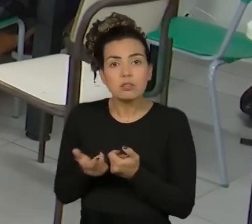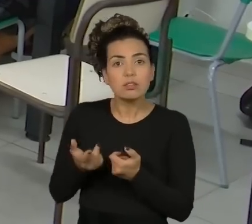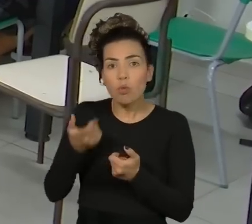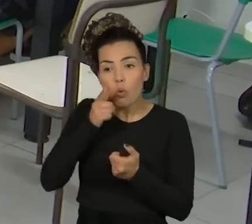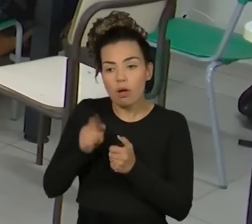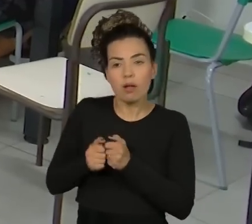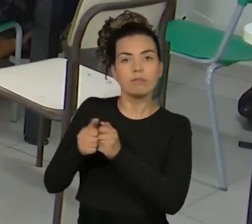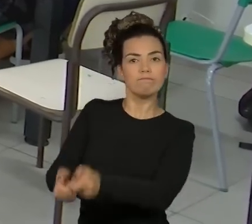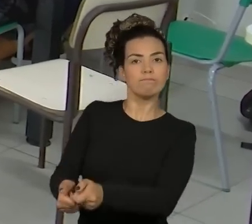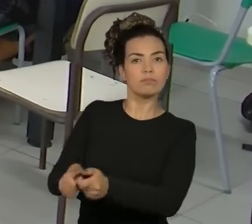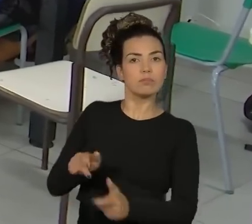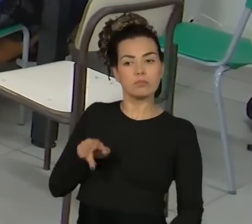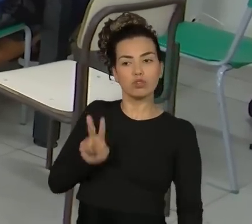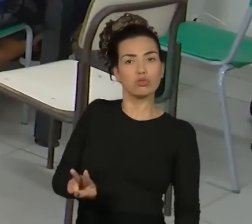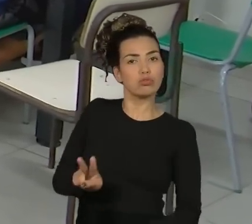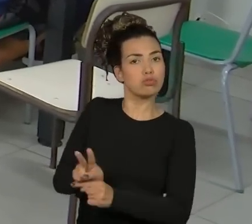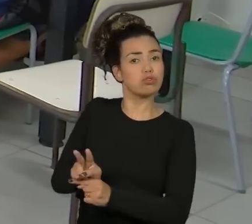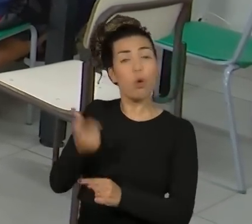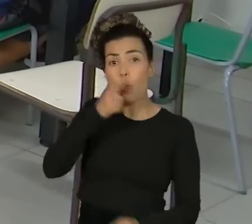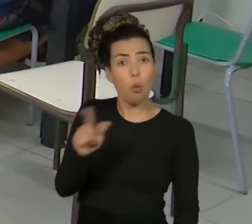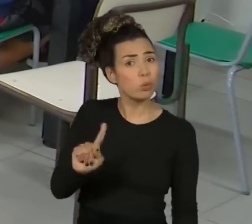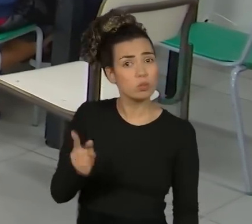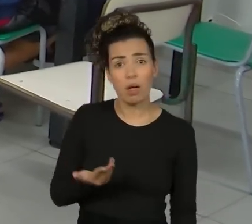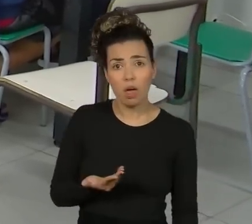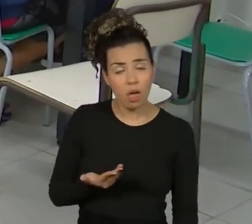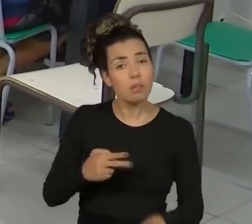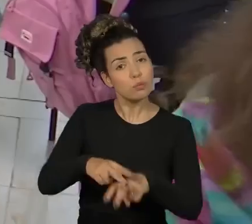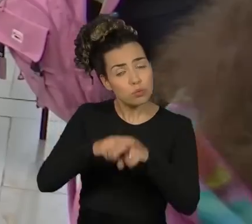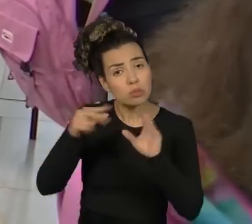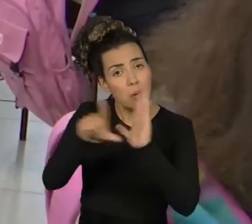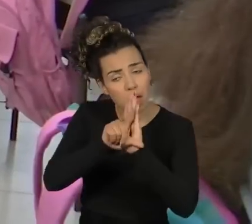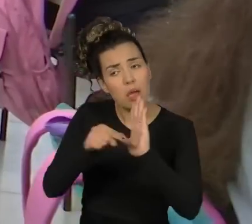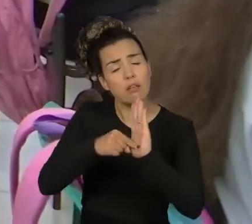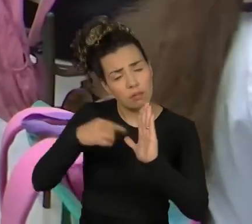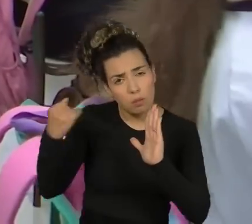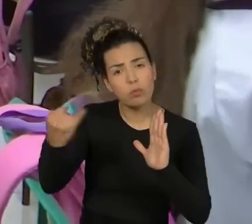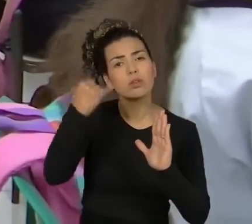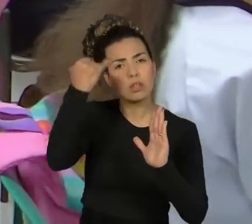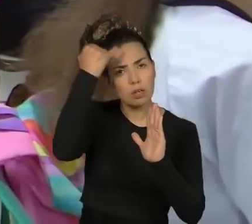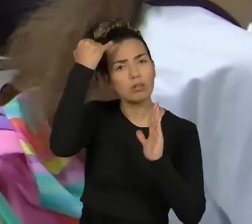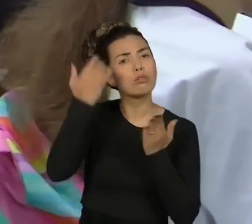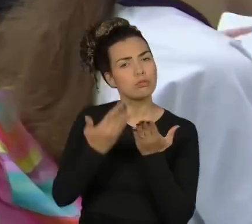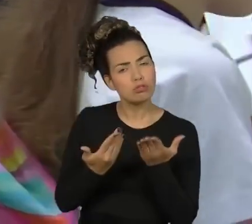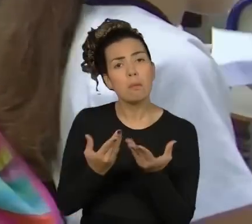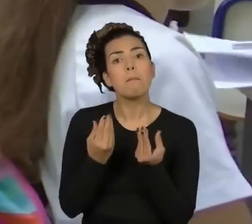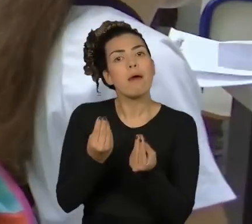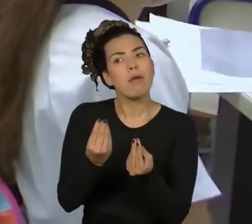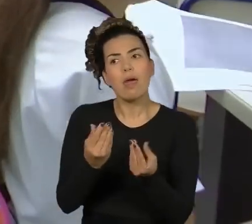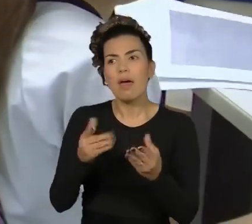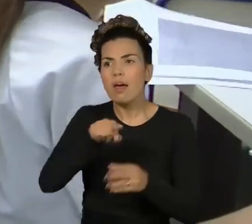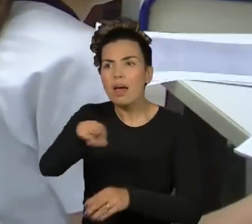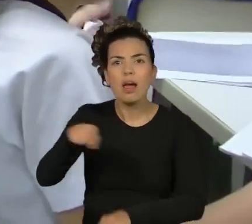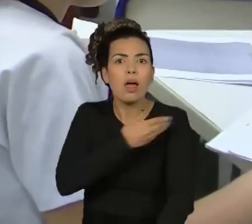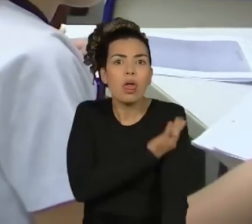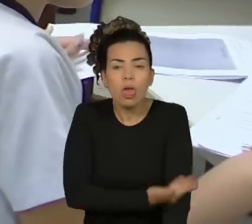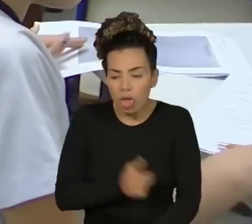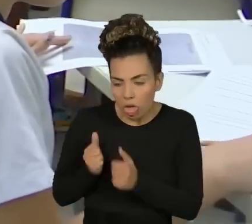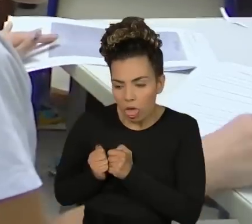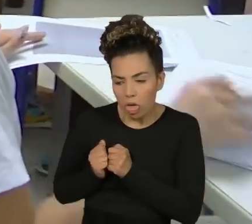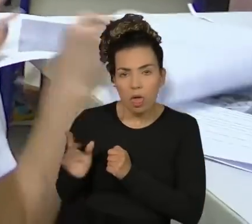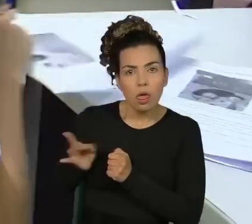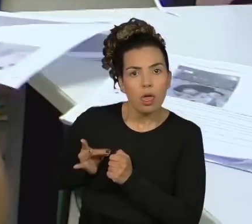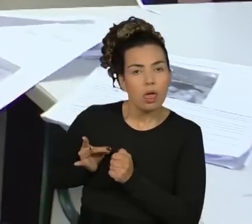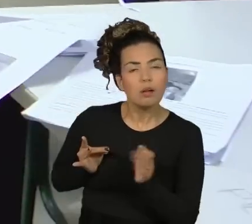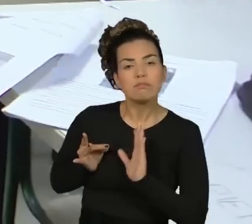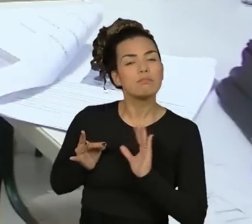Então, acredito que a lei ela veio no momento necessário e ela foi importante para que a gente conseguisse mudar, né, esse ambiente dentro da